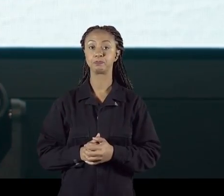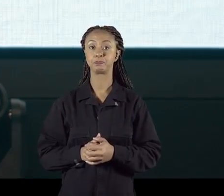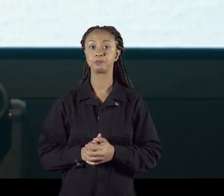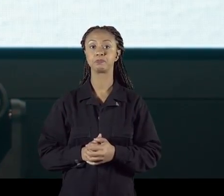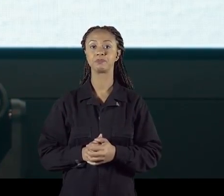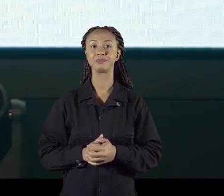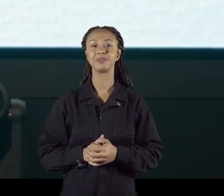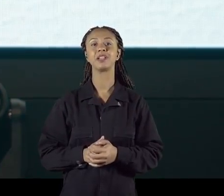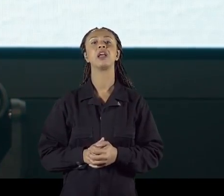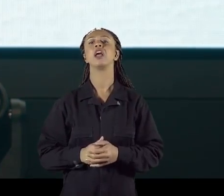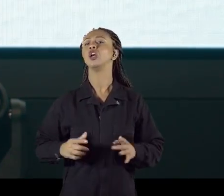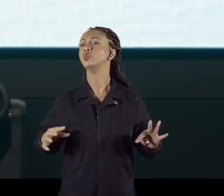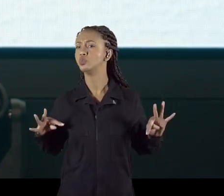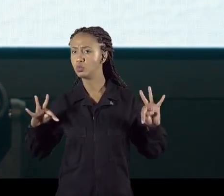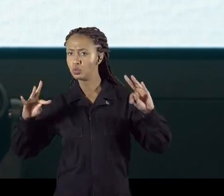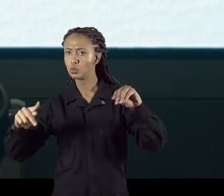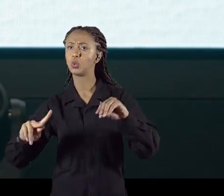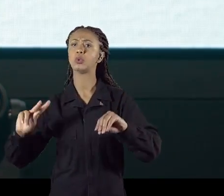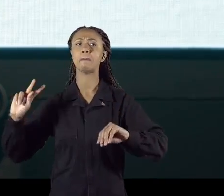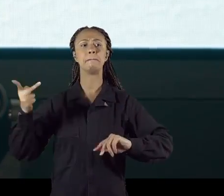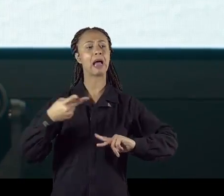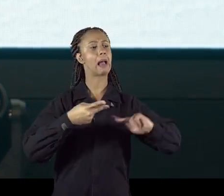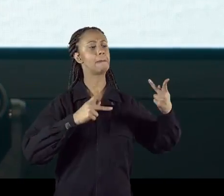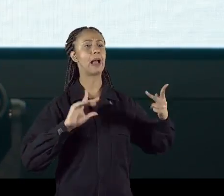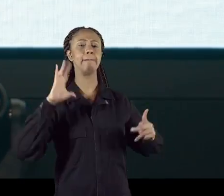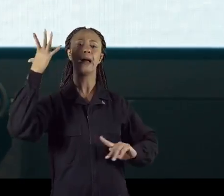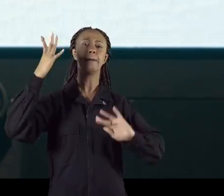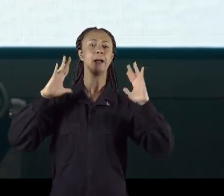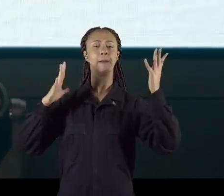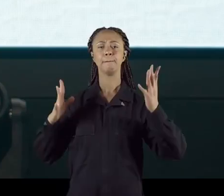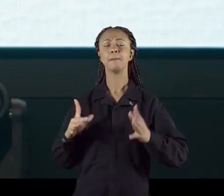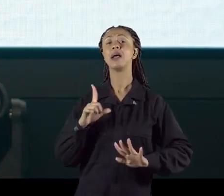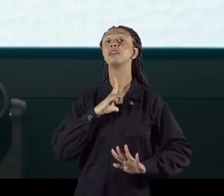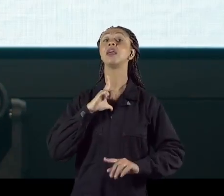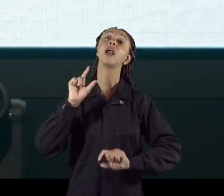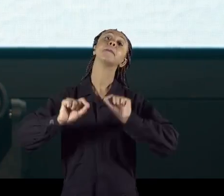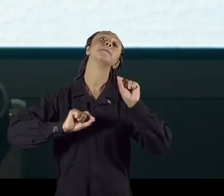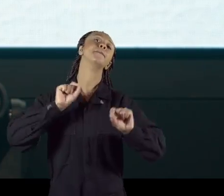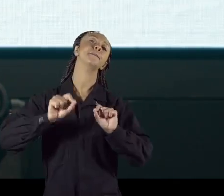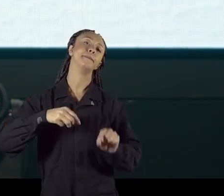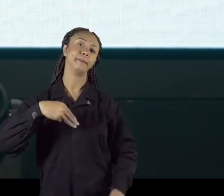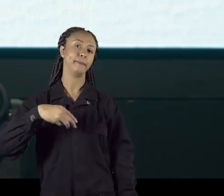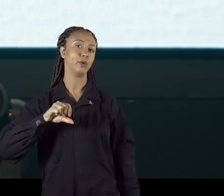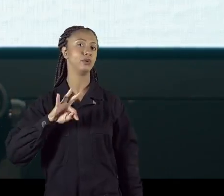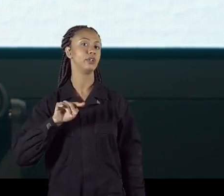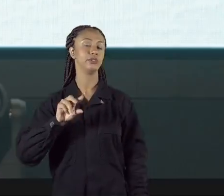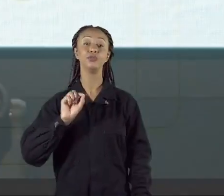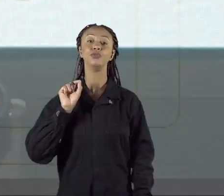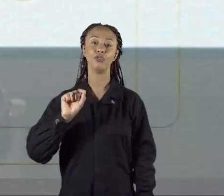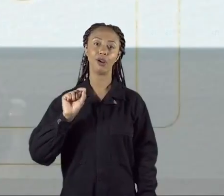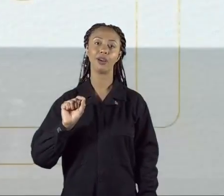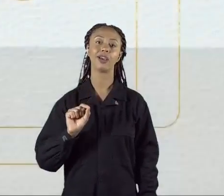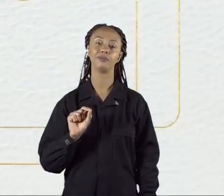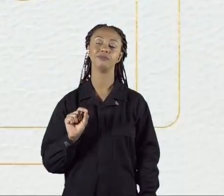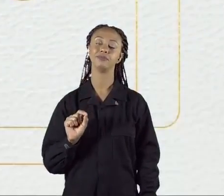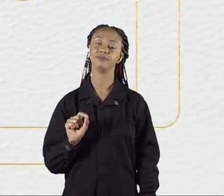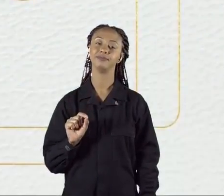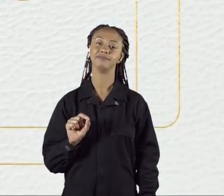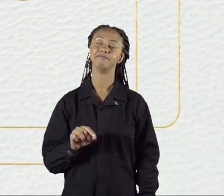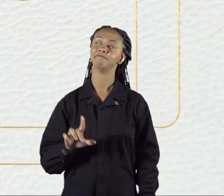tudo isso acontece é por causa de uma coisa é por causa do amor de